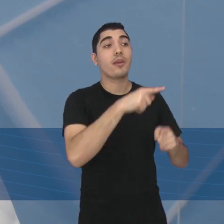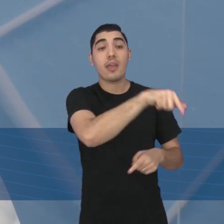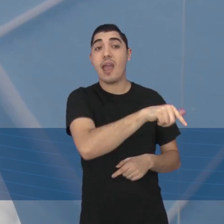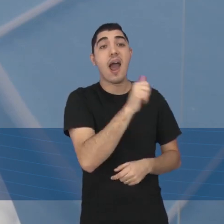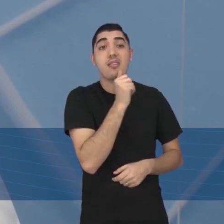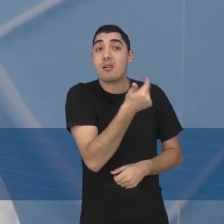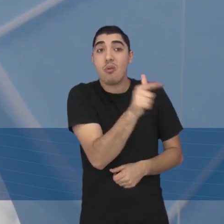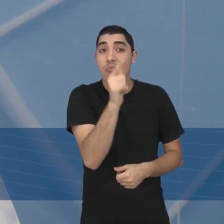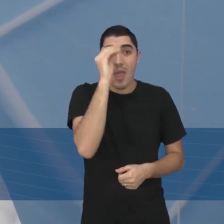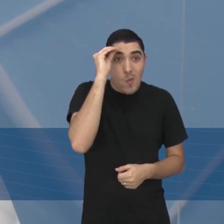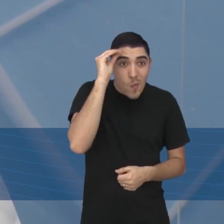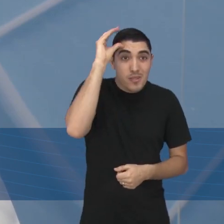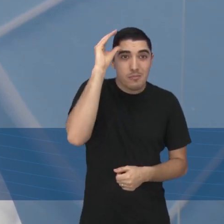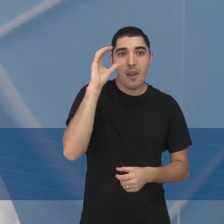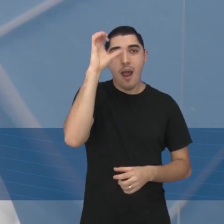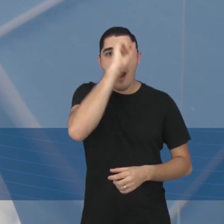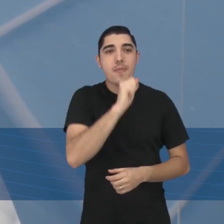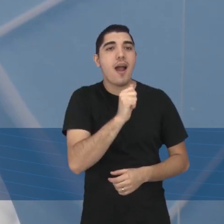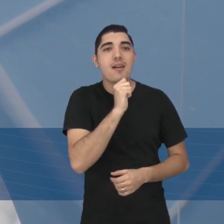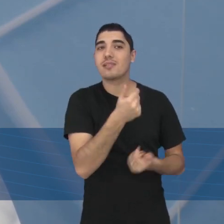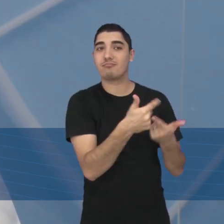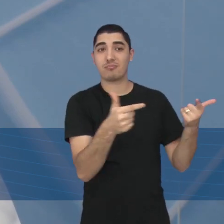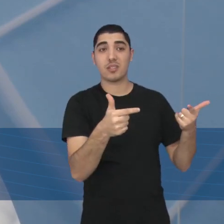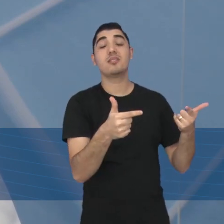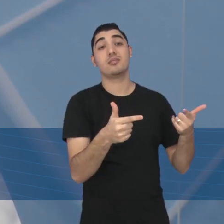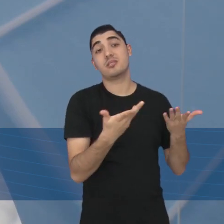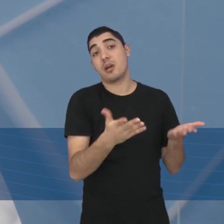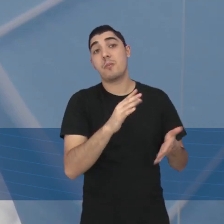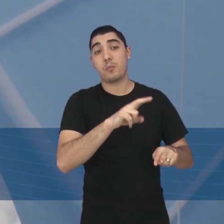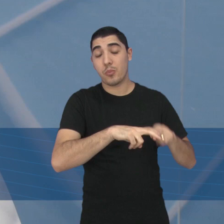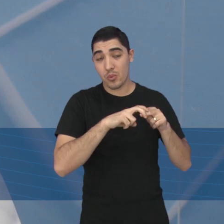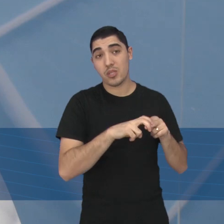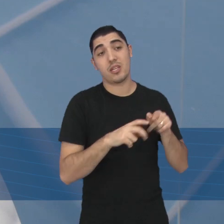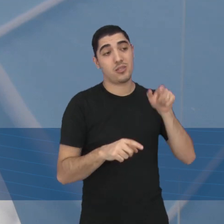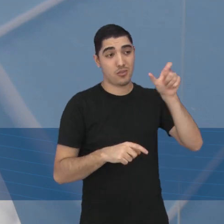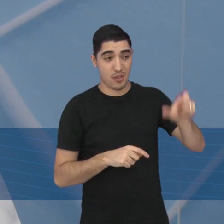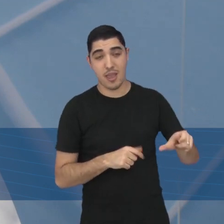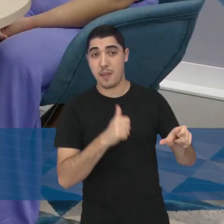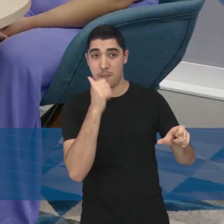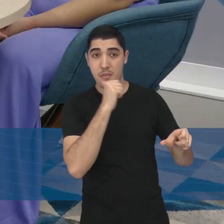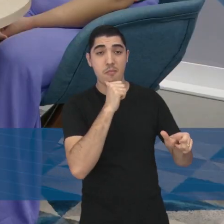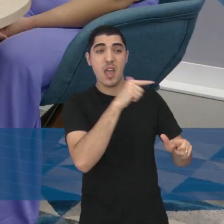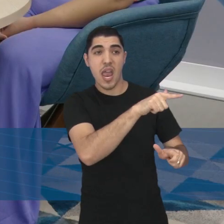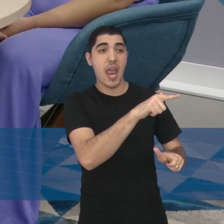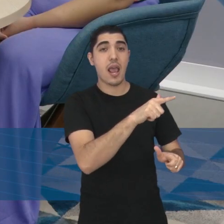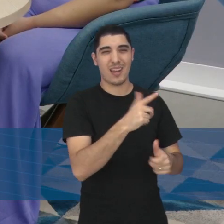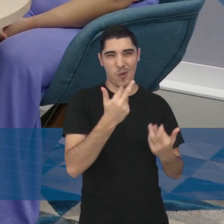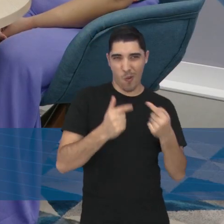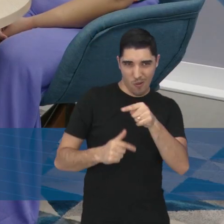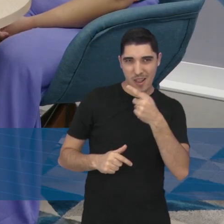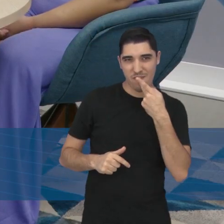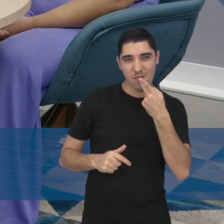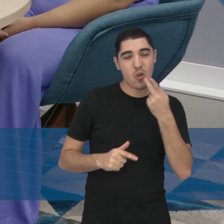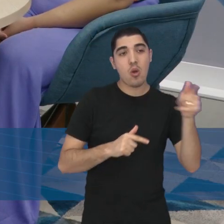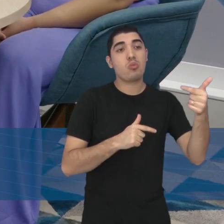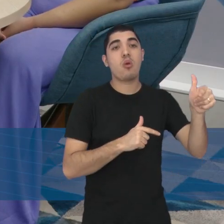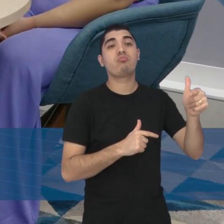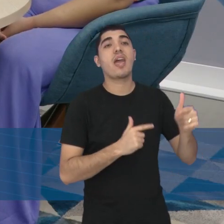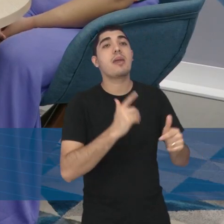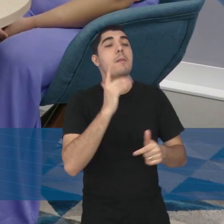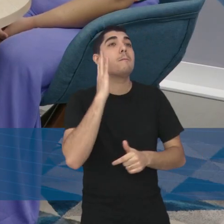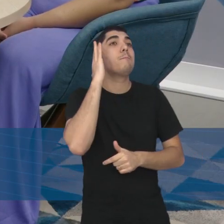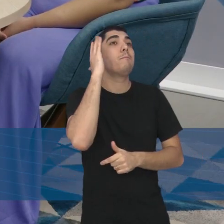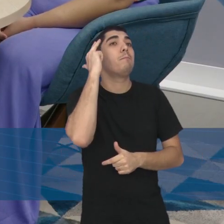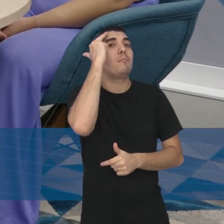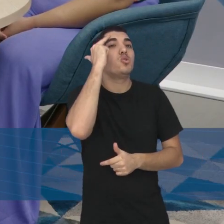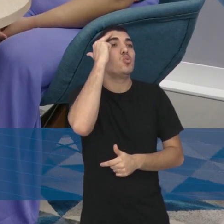a sua história, por não ter acesso a muitas coisas na vida dela, acaba que ela, por não ter a perspectiva, como a doutora trouxe, ela